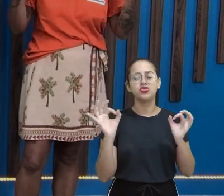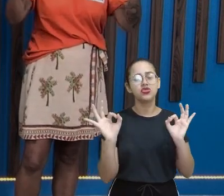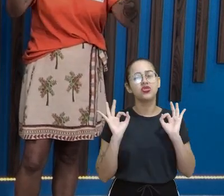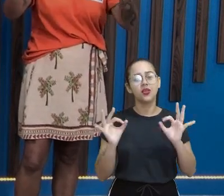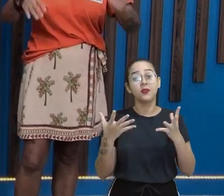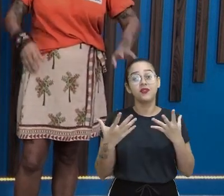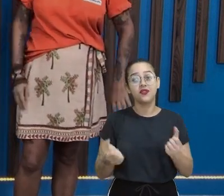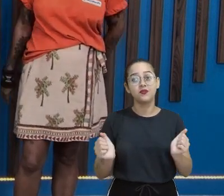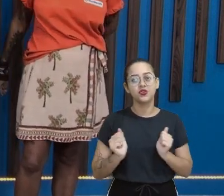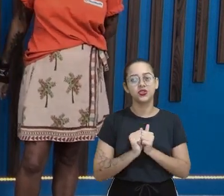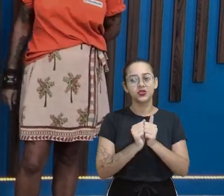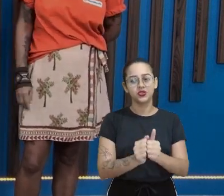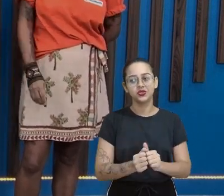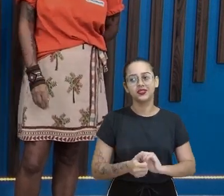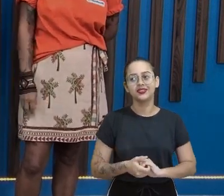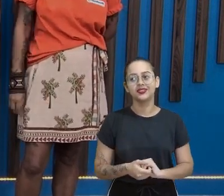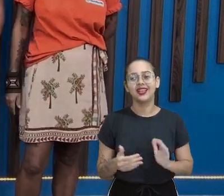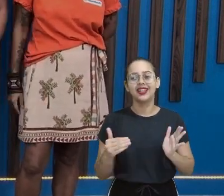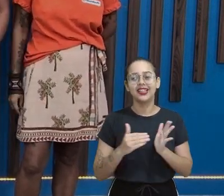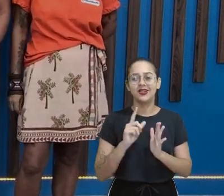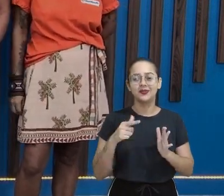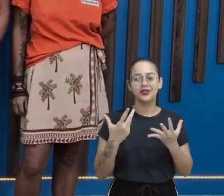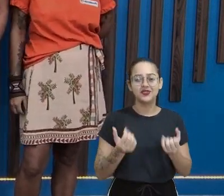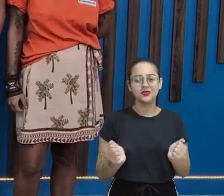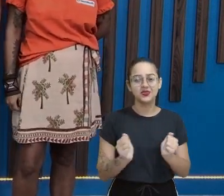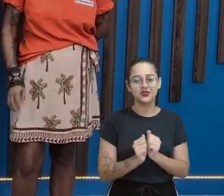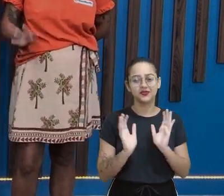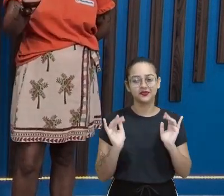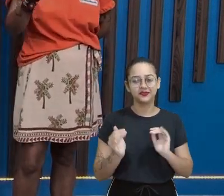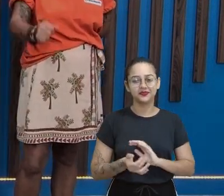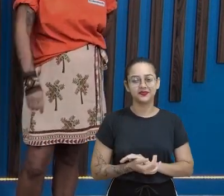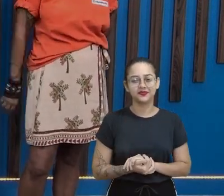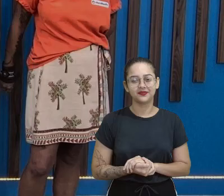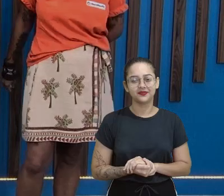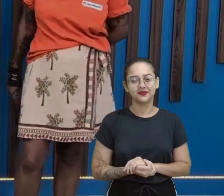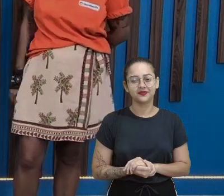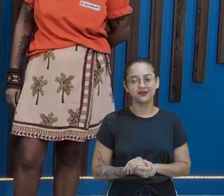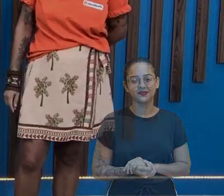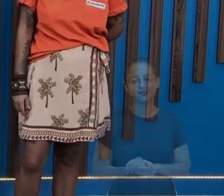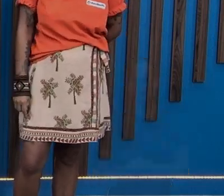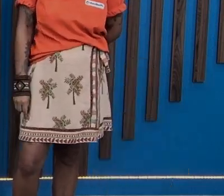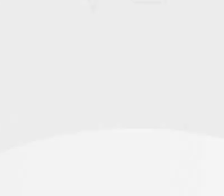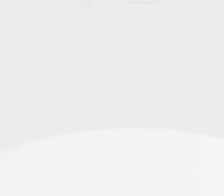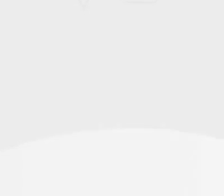e vamos junto, né, Armando? Até a próxima, vamos junto. Até tchau, breve. Tchau, galera.